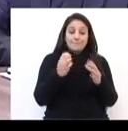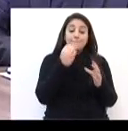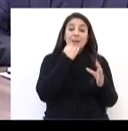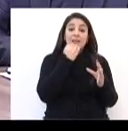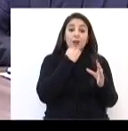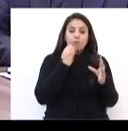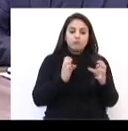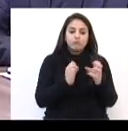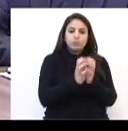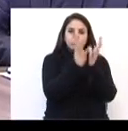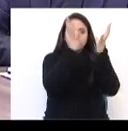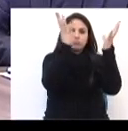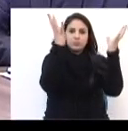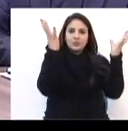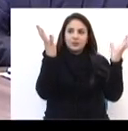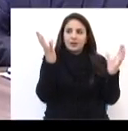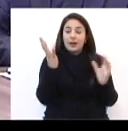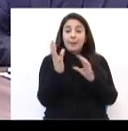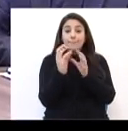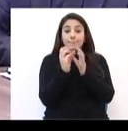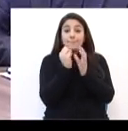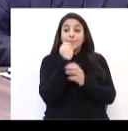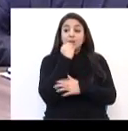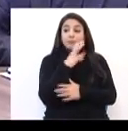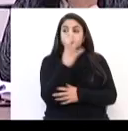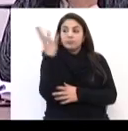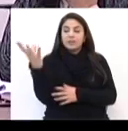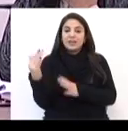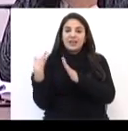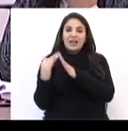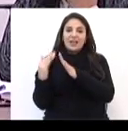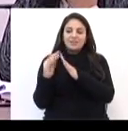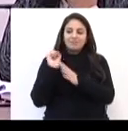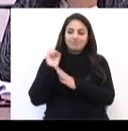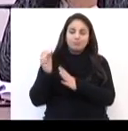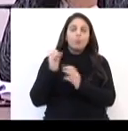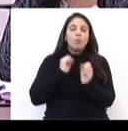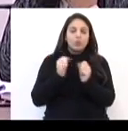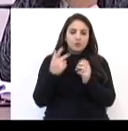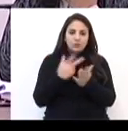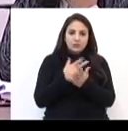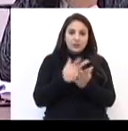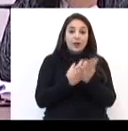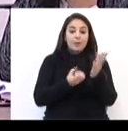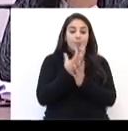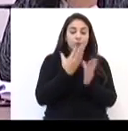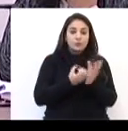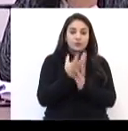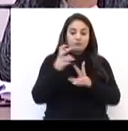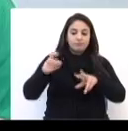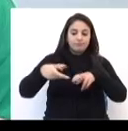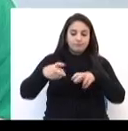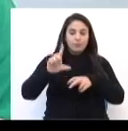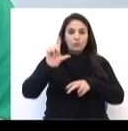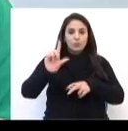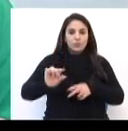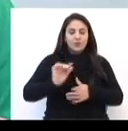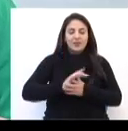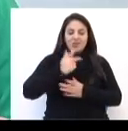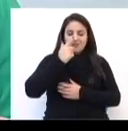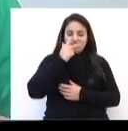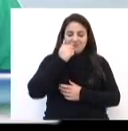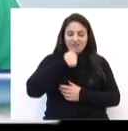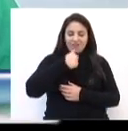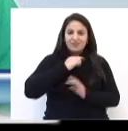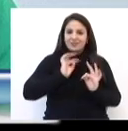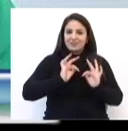detonação, pedras podem ser arremessadas nas casas. A produção da agricultura também deve cair. Como